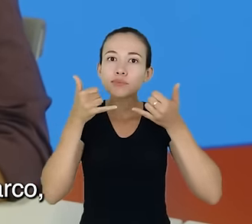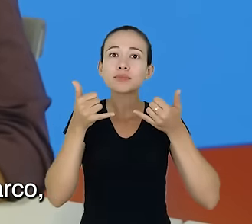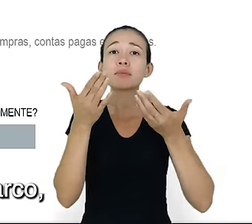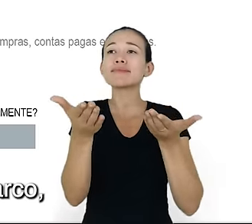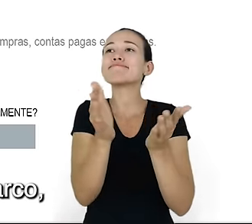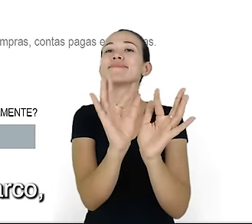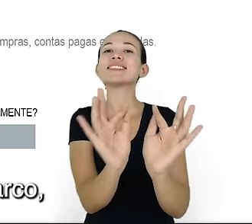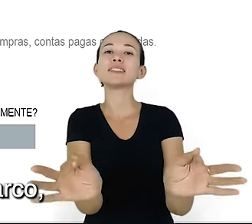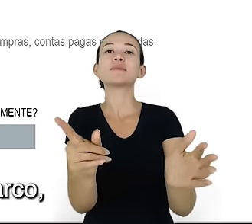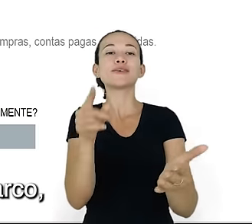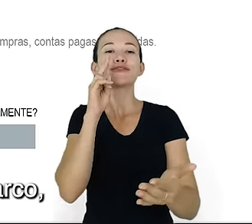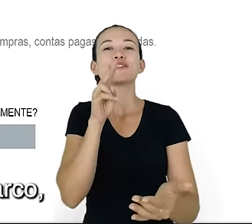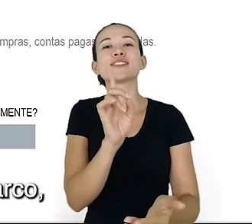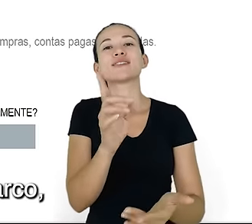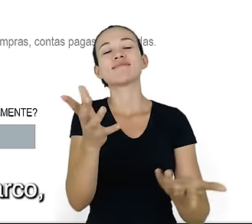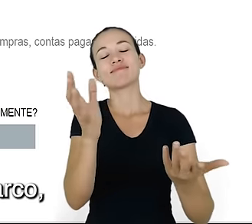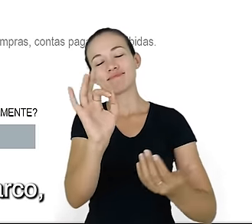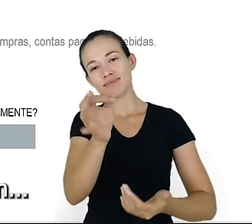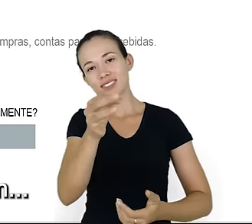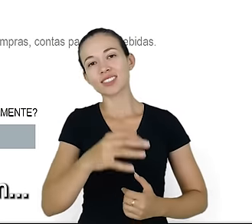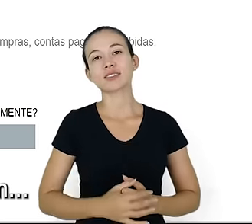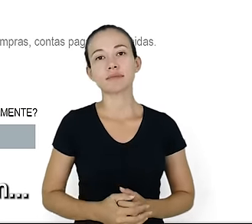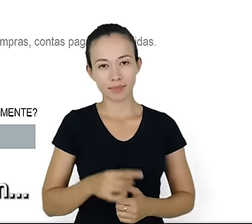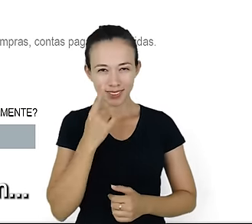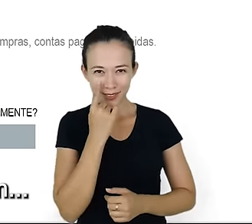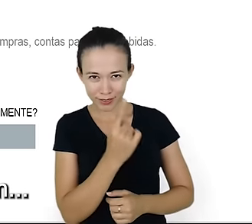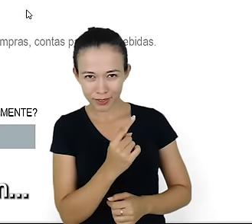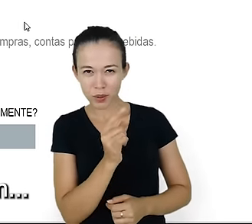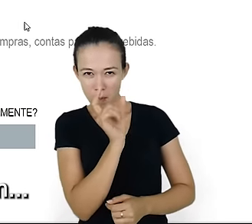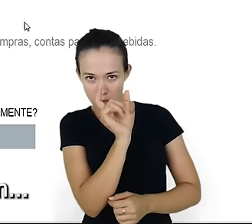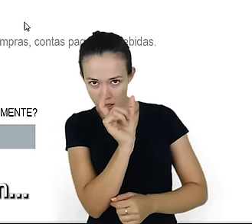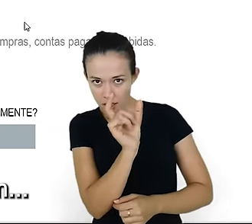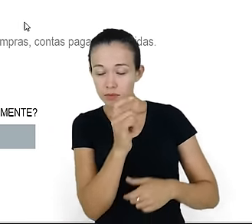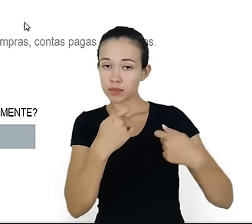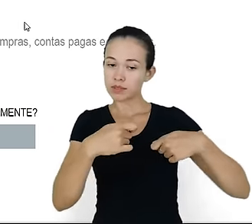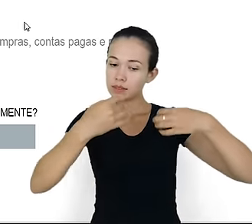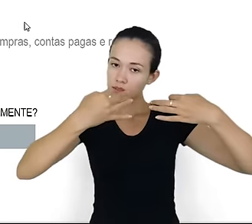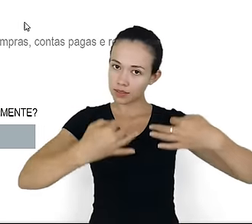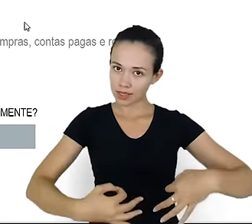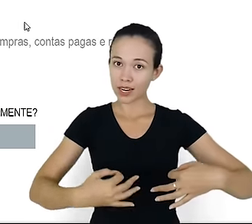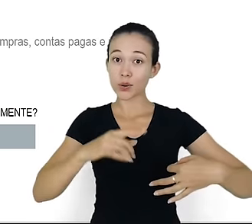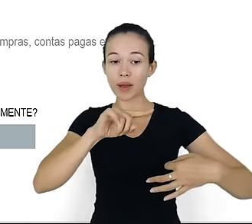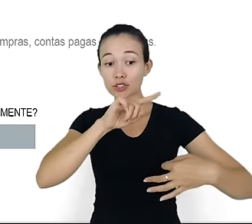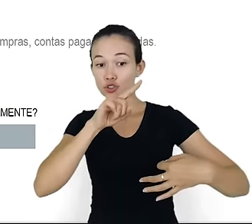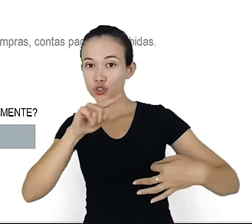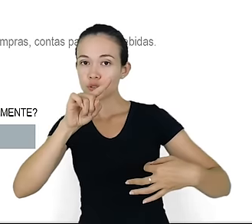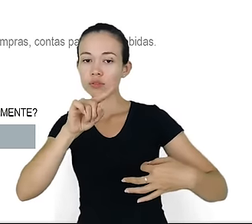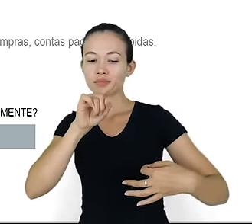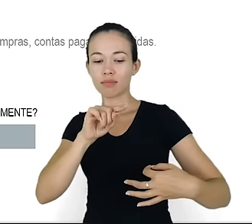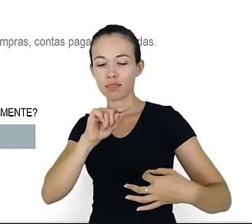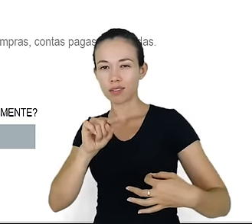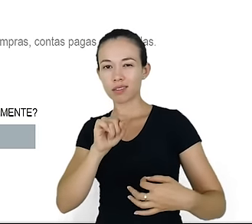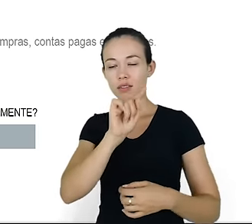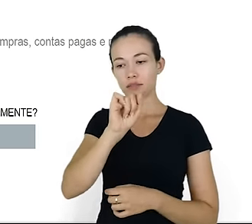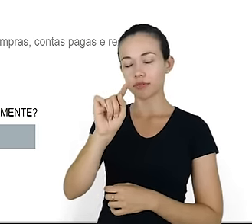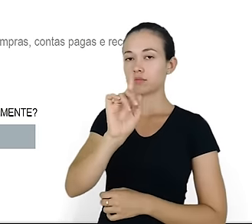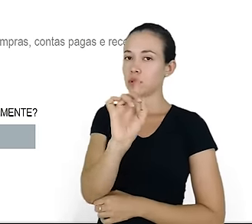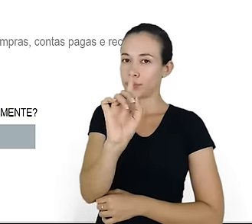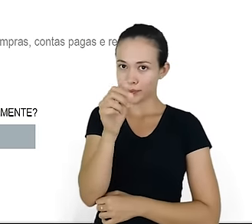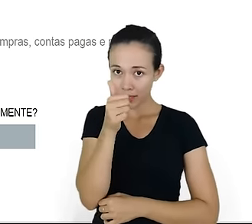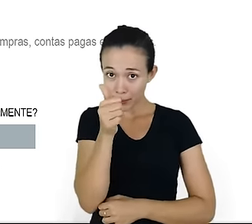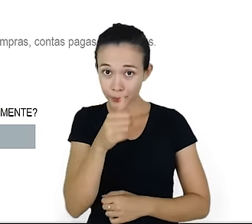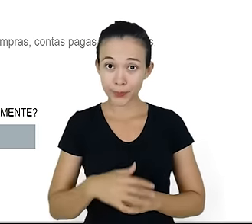inscrição estadual Bem dito Marco perfeito a inscrição Municipal também quando a gente vai emitir nota fcal de serviço tem que aparecer